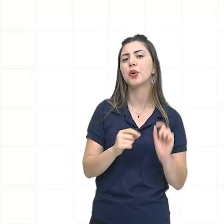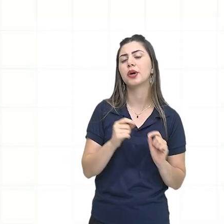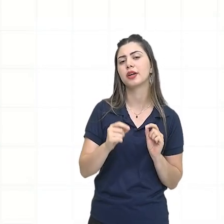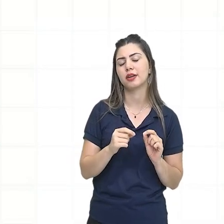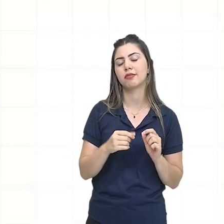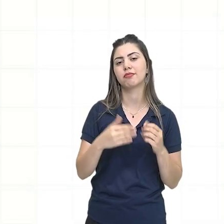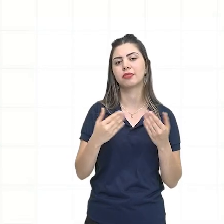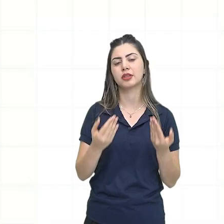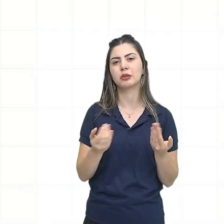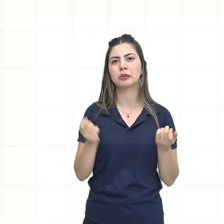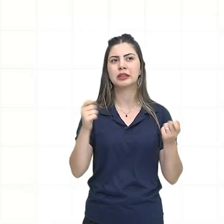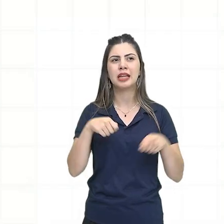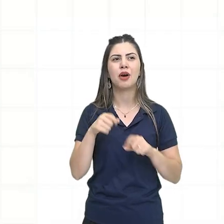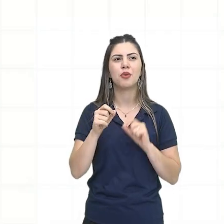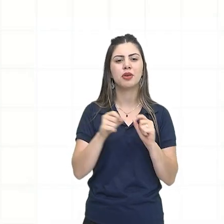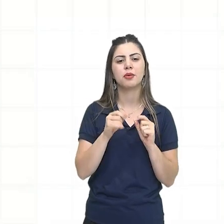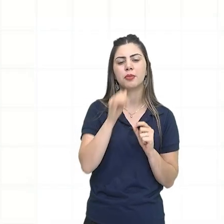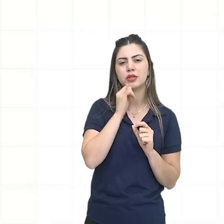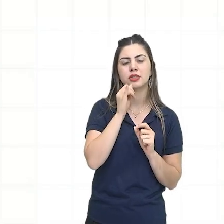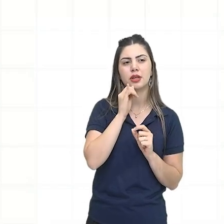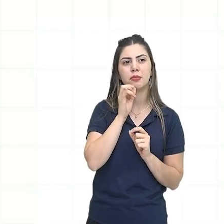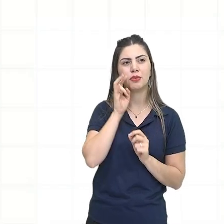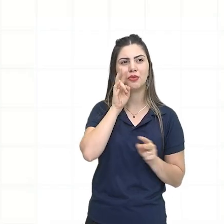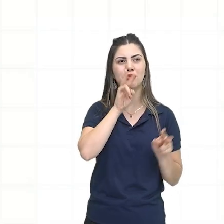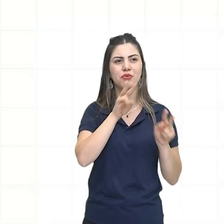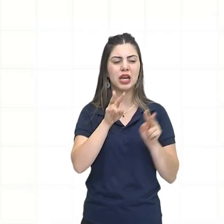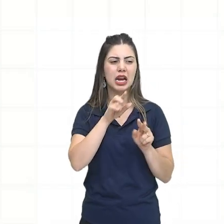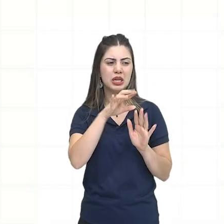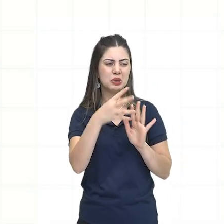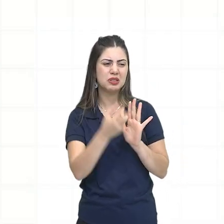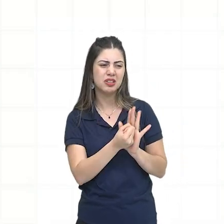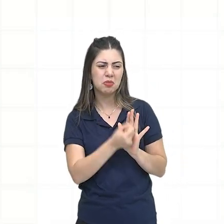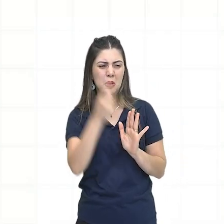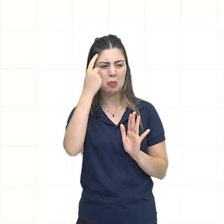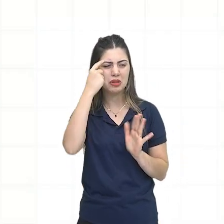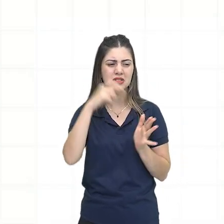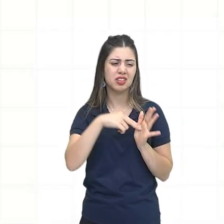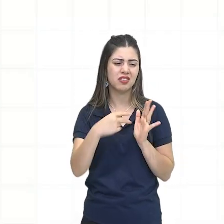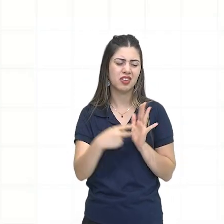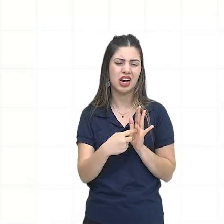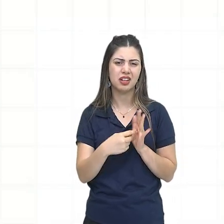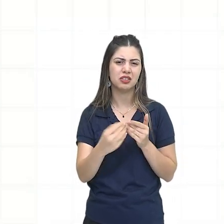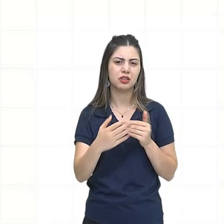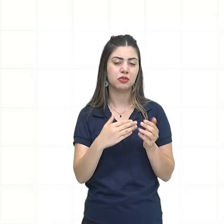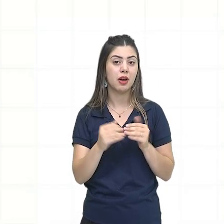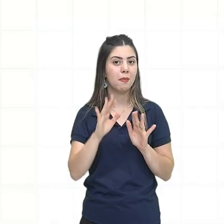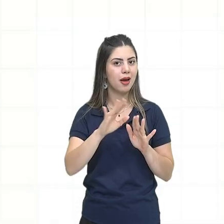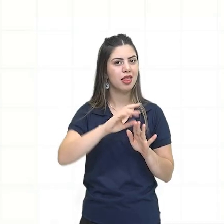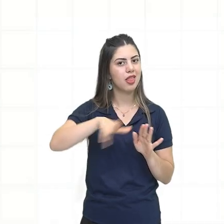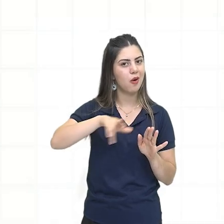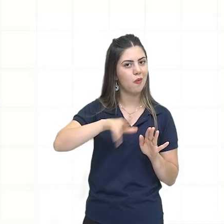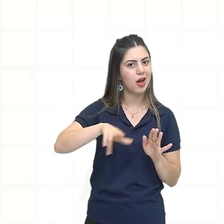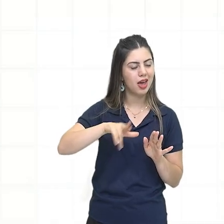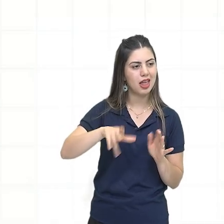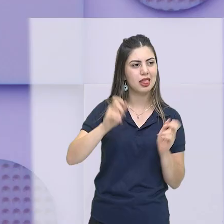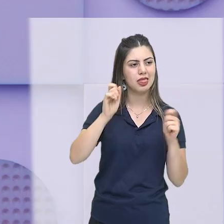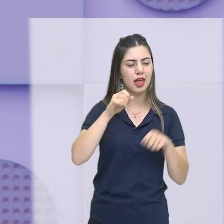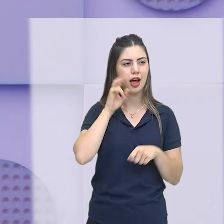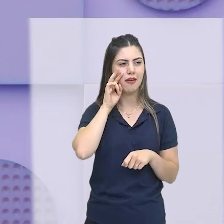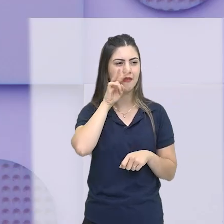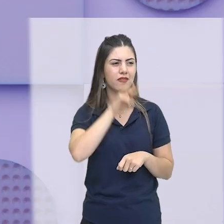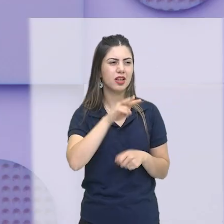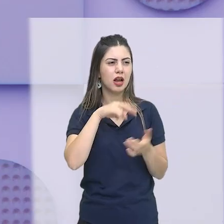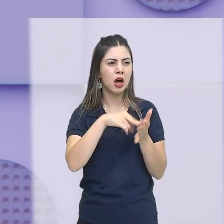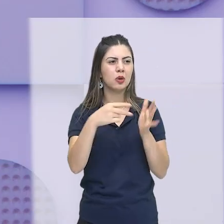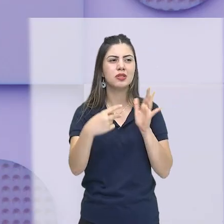quê? Ver além. Além, e aí eu diria, seria uma janela para você se colocar no lugar do